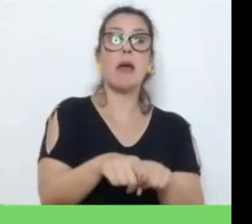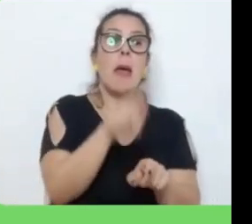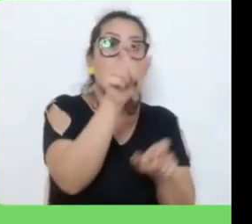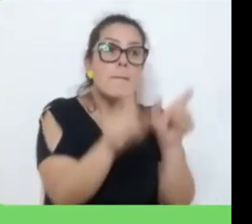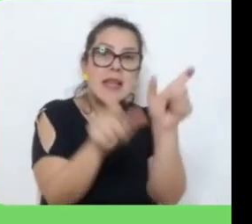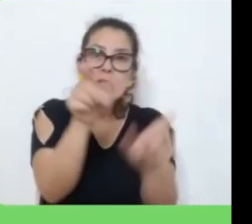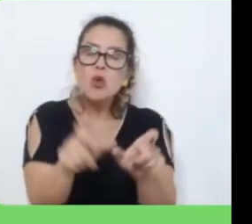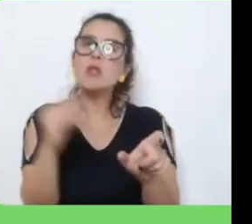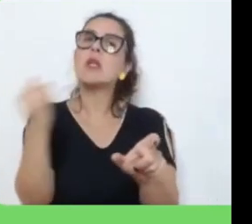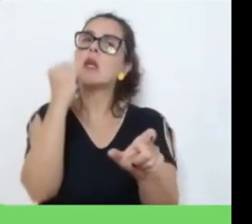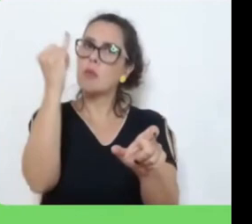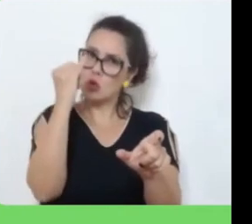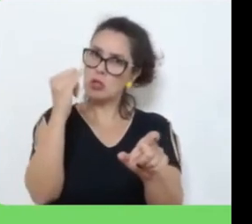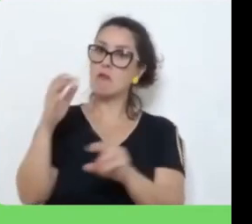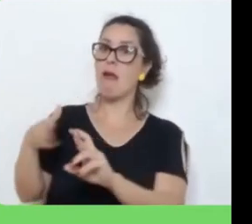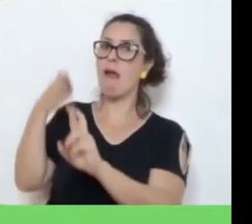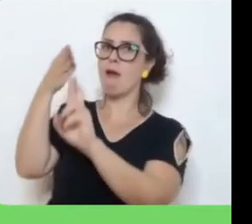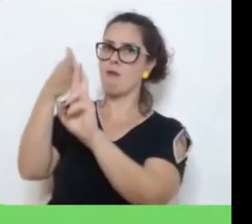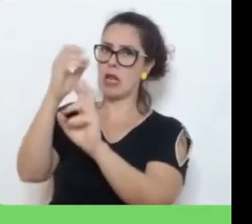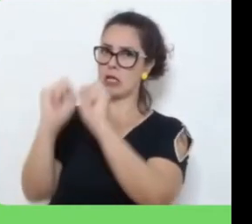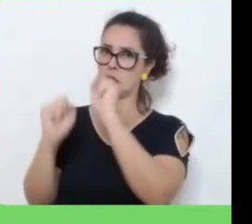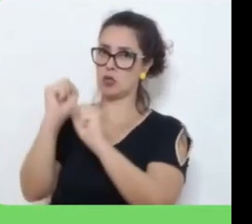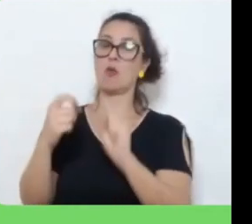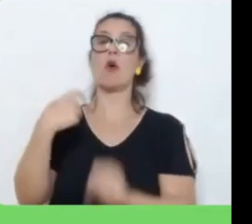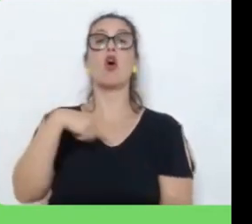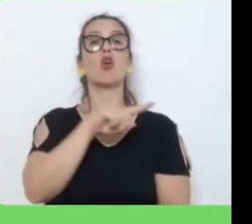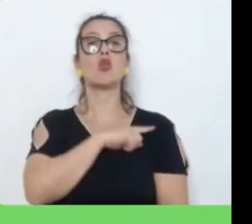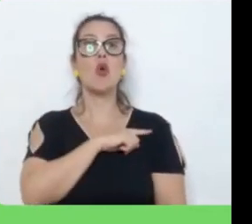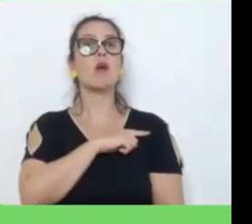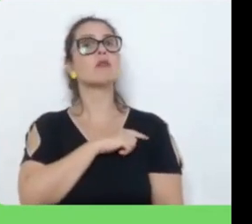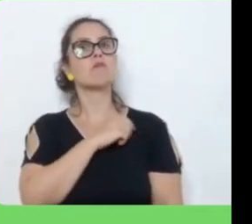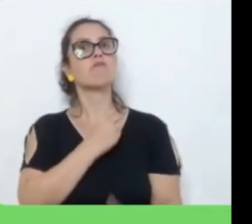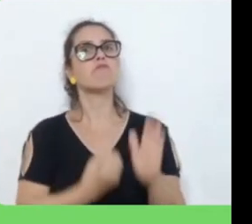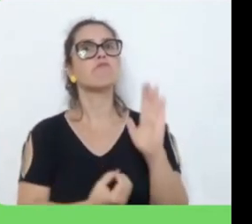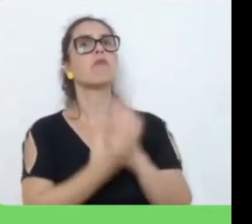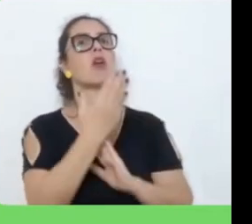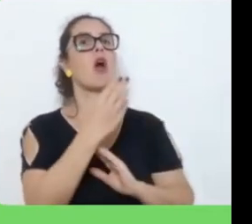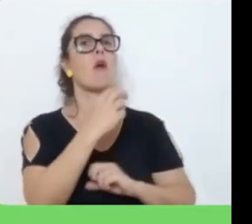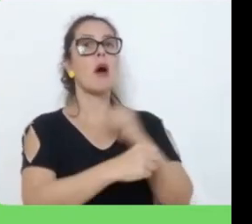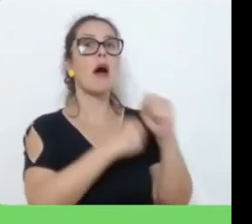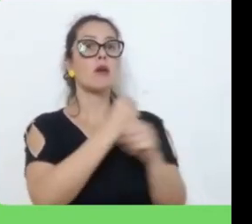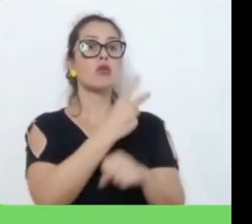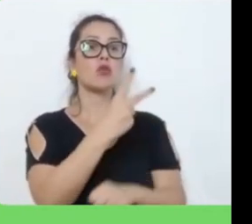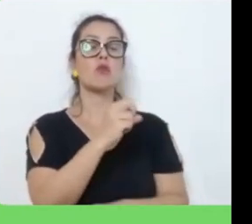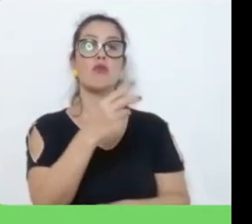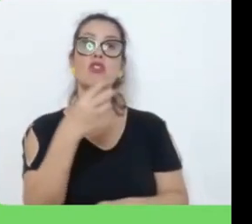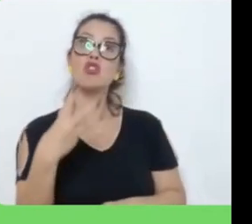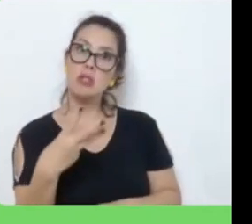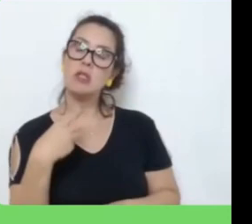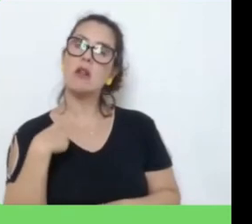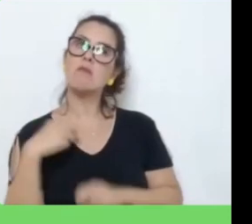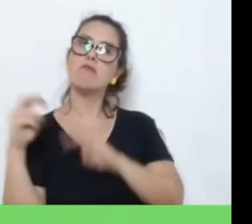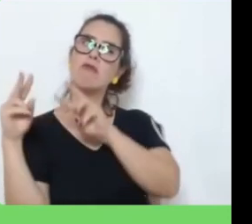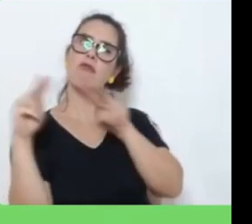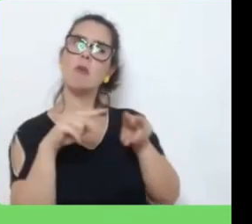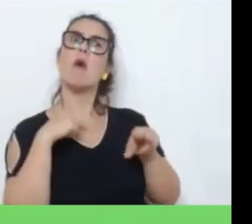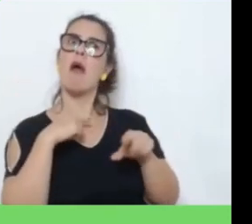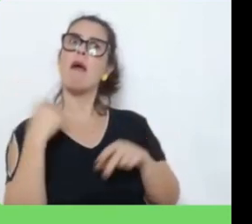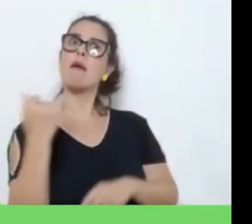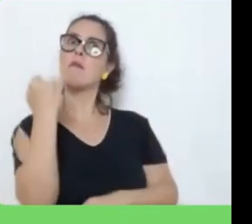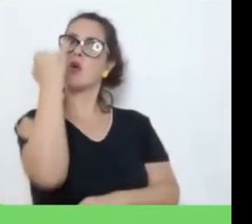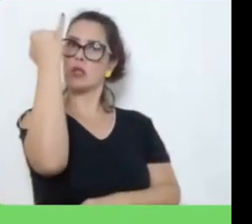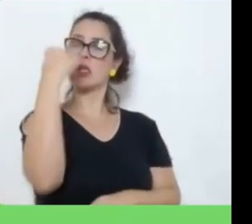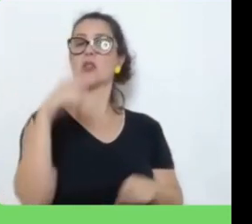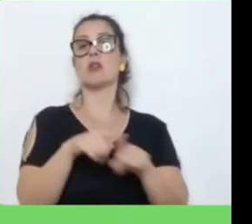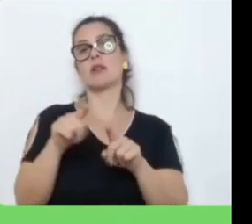indústria a gente formalizou a rede Progressista de games em 2023 na presença do ministro na presença do presidente do BNDS que é o